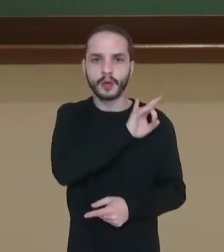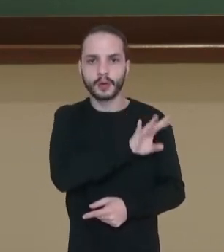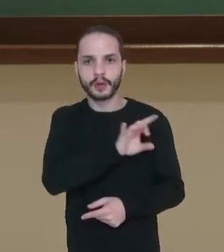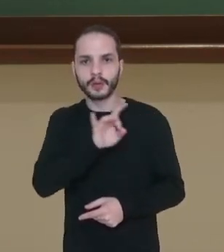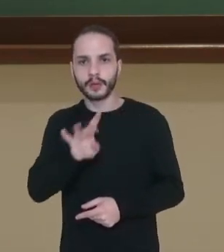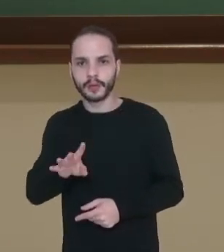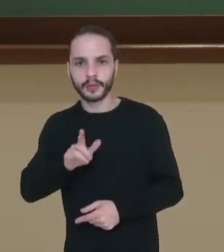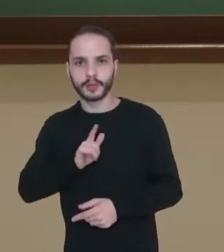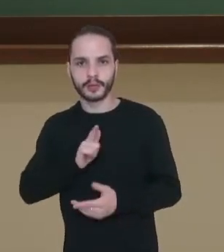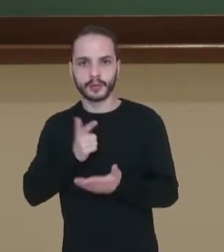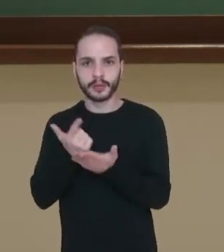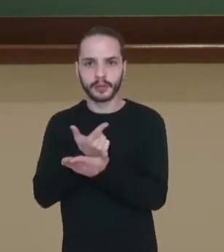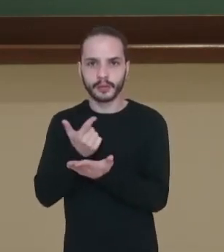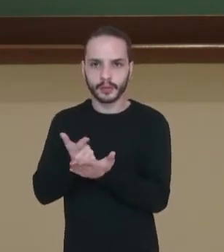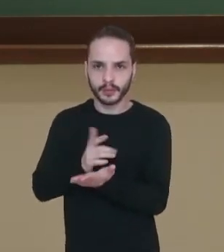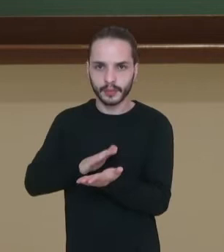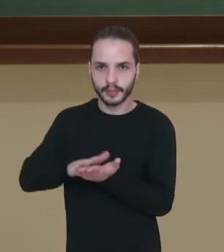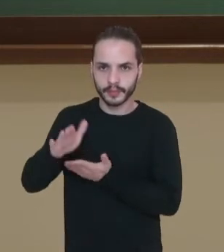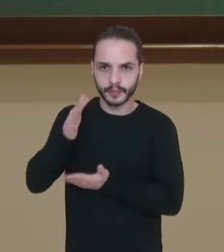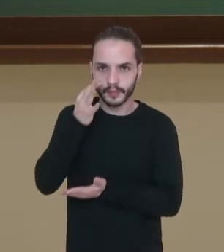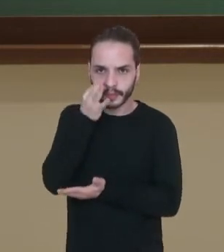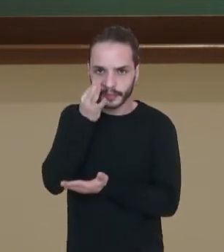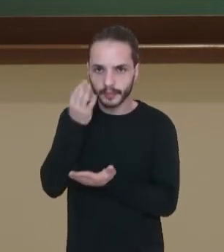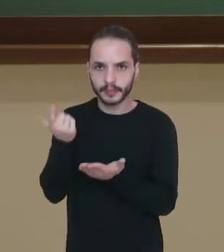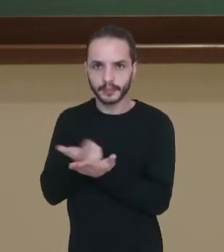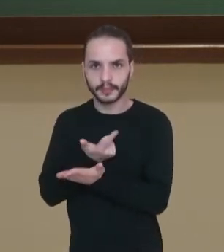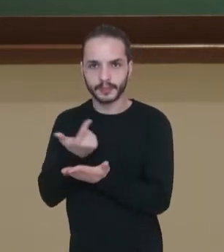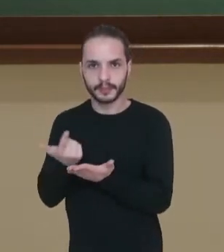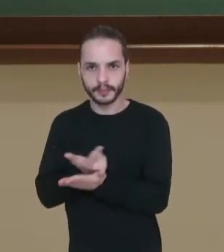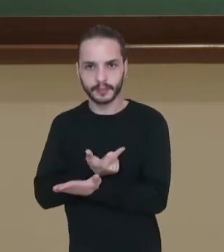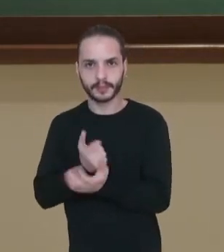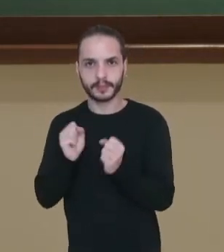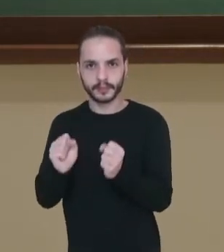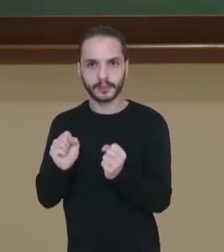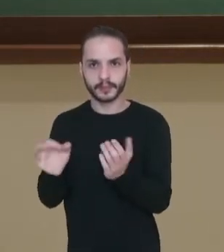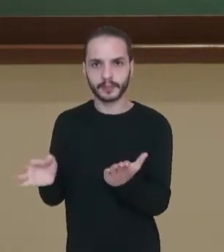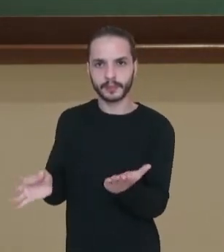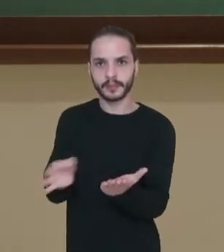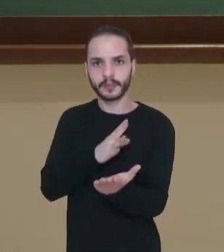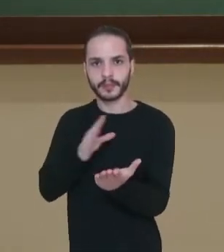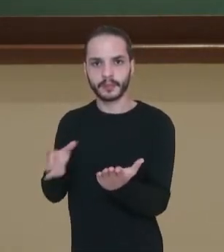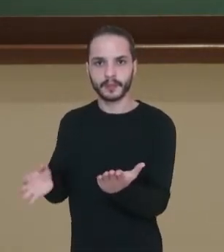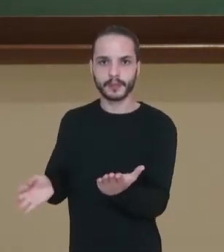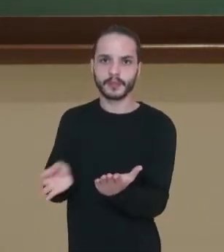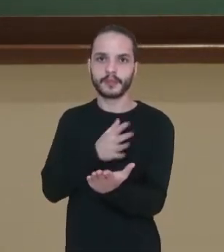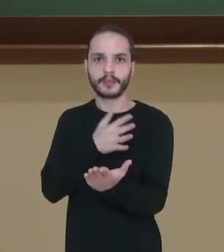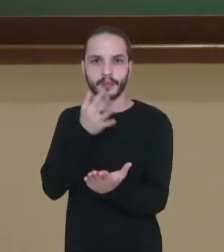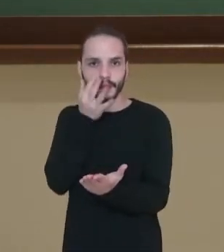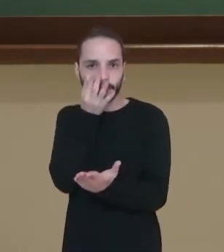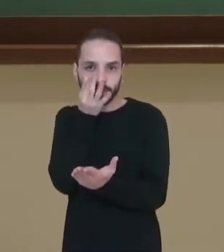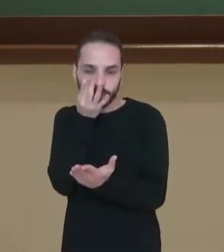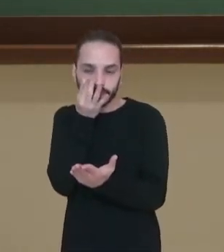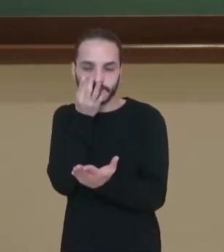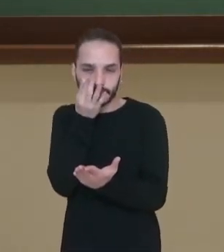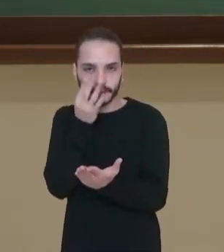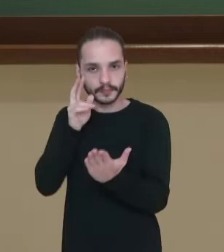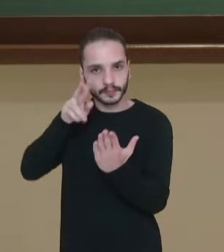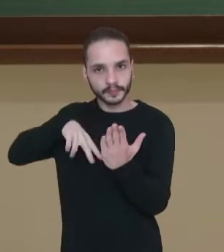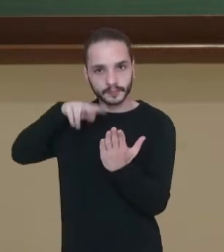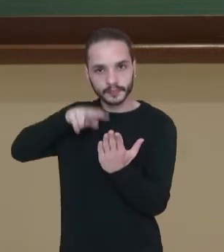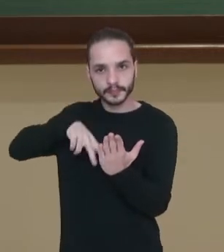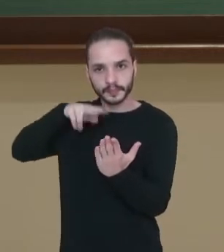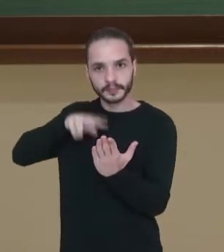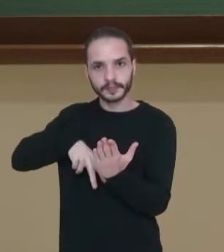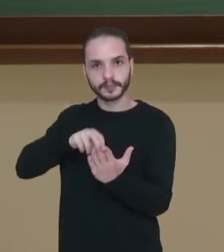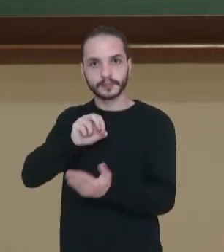você ter um livro impresso, um material impresso, esse que você pode pegar fisicamente na mão, concretamente, e ler,